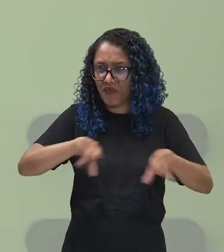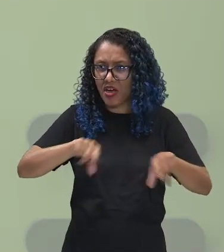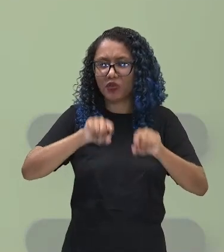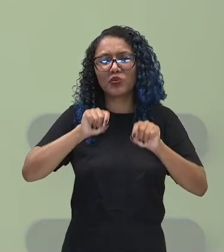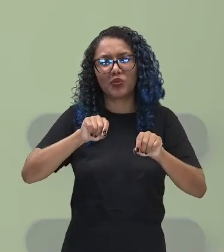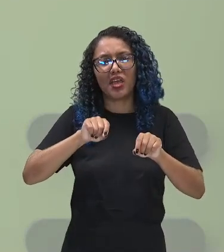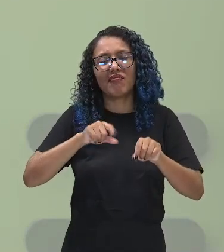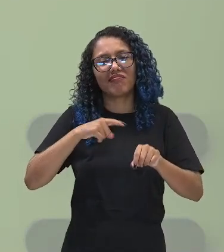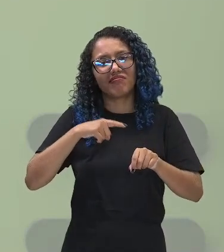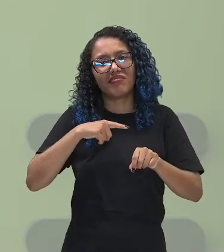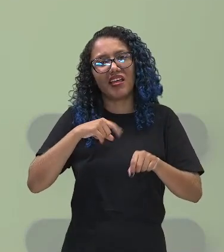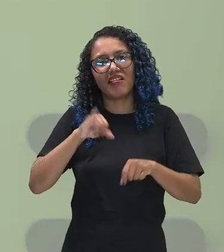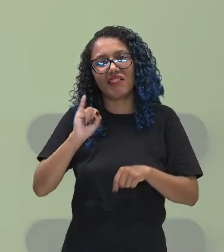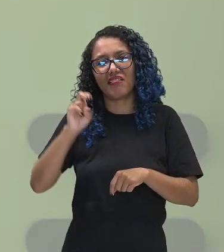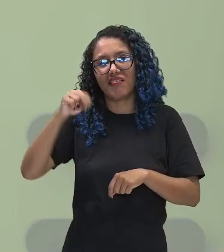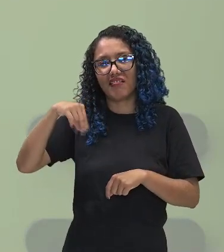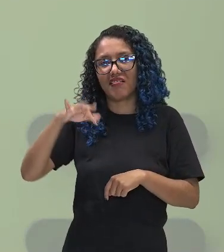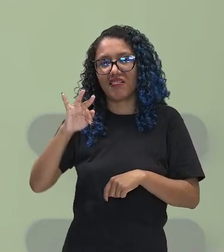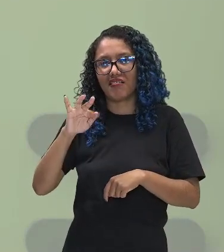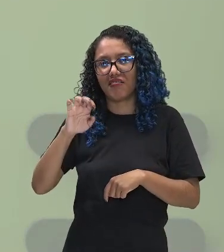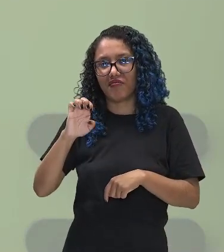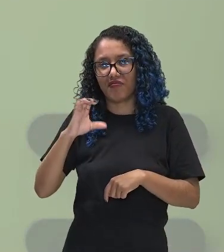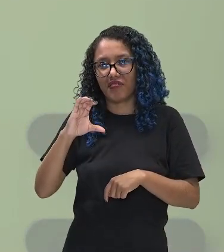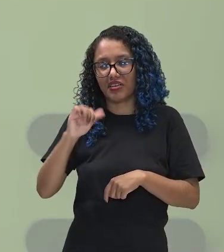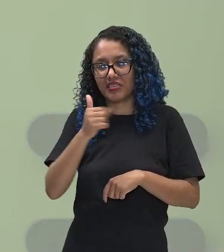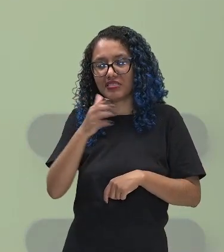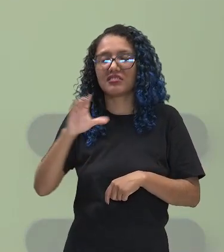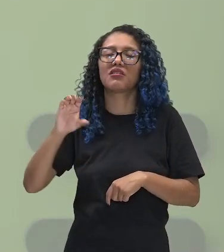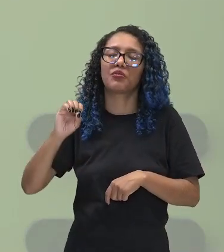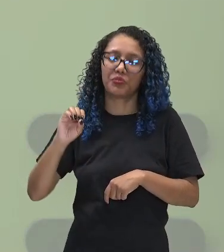caso, a infecção urinária, ela está atrelada